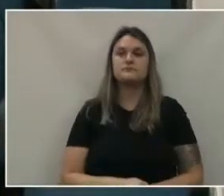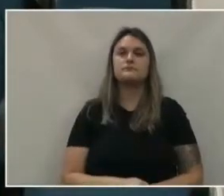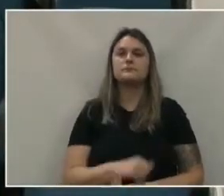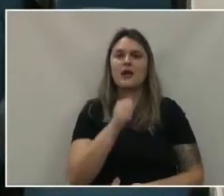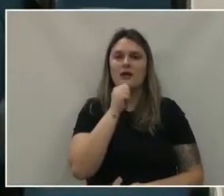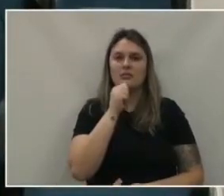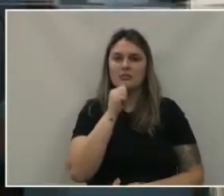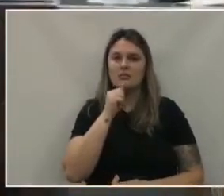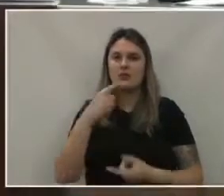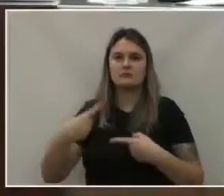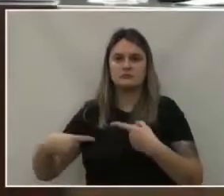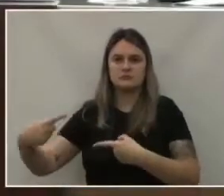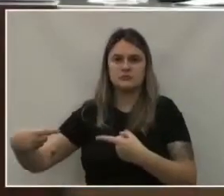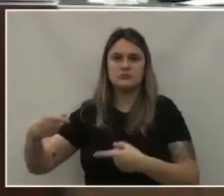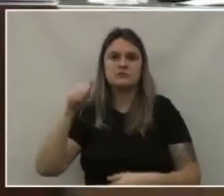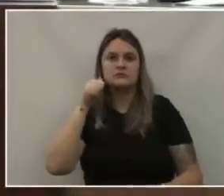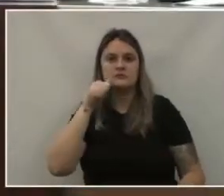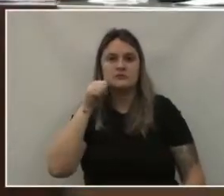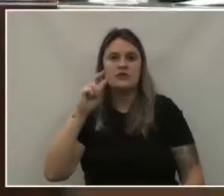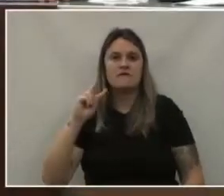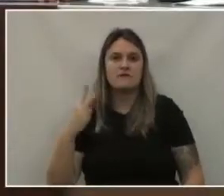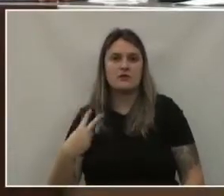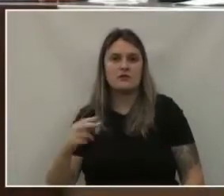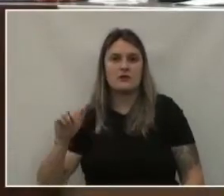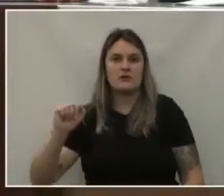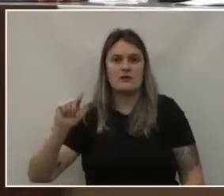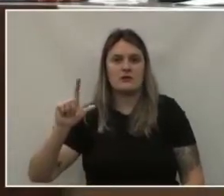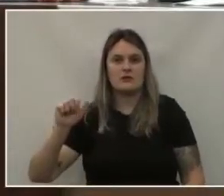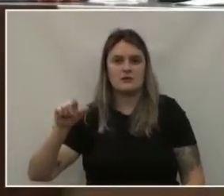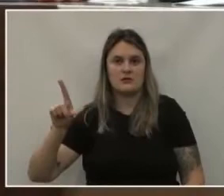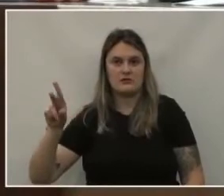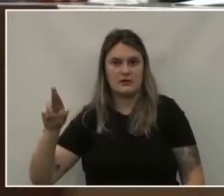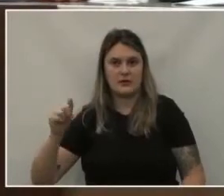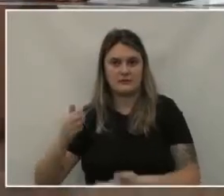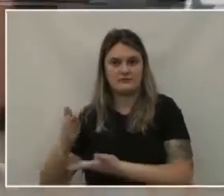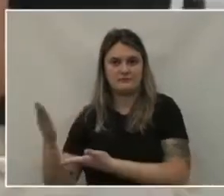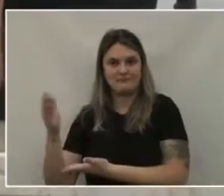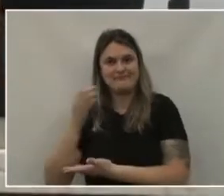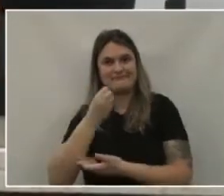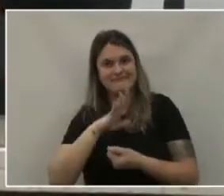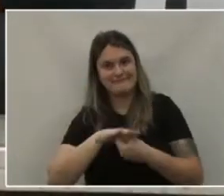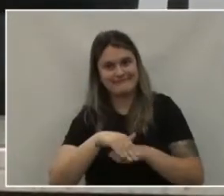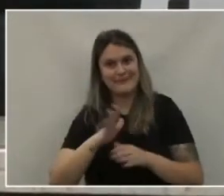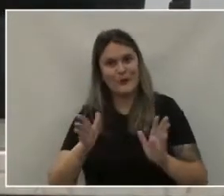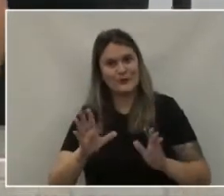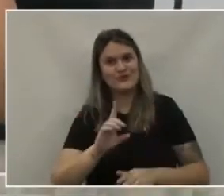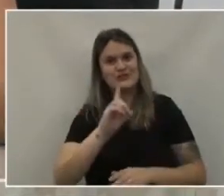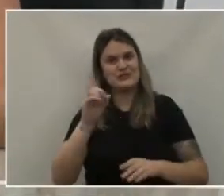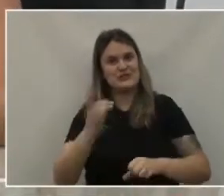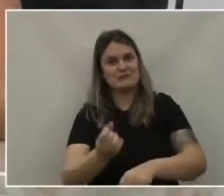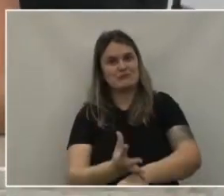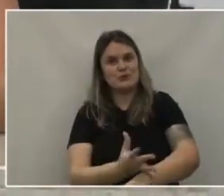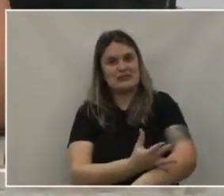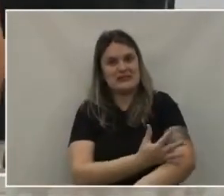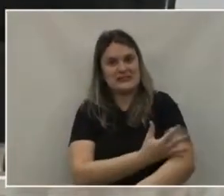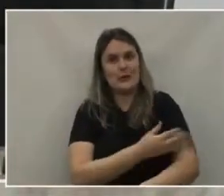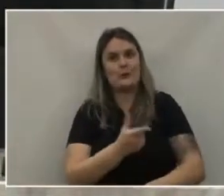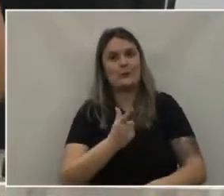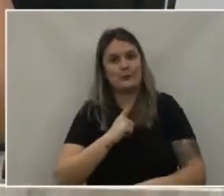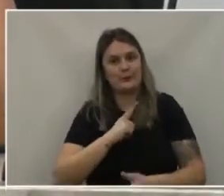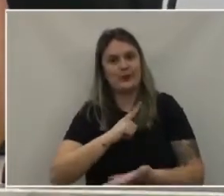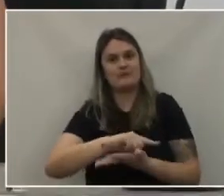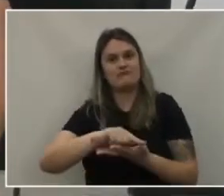em discussão, com a palavra a vereadora Alandra Roveda Grando. Boa noite a todos. Hoje é um dia muito emocionante. Nós temos